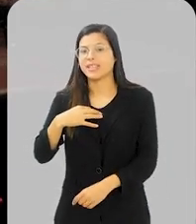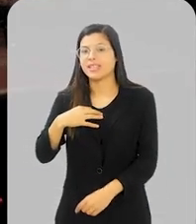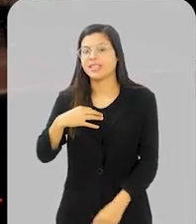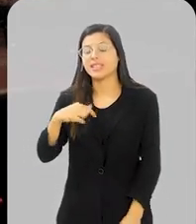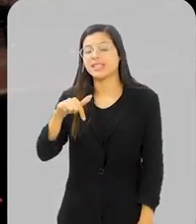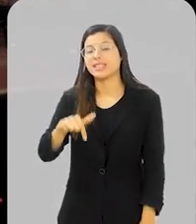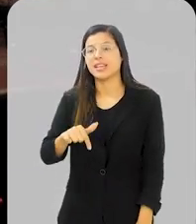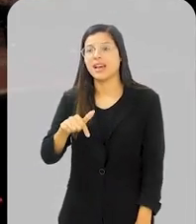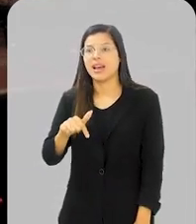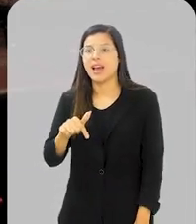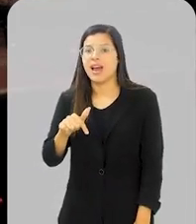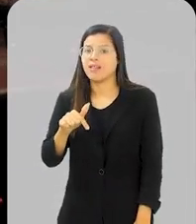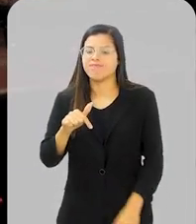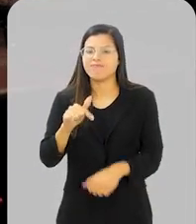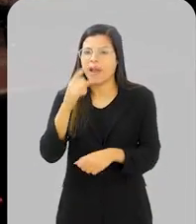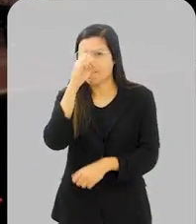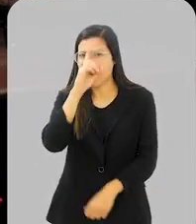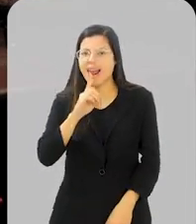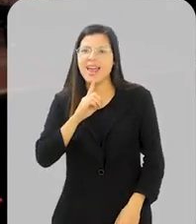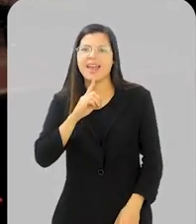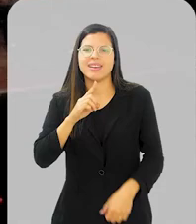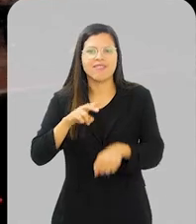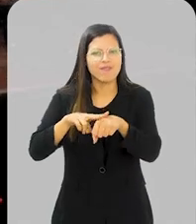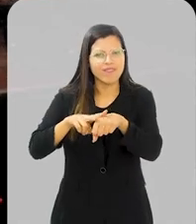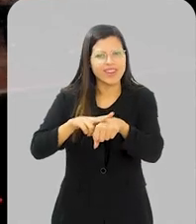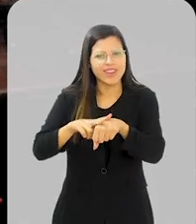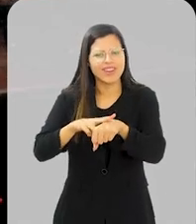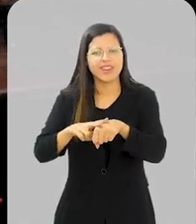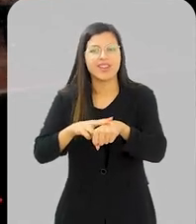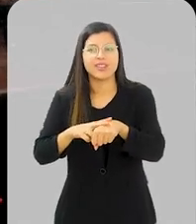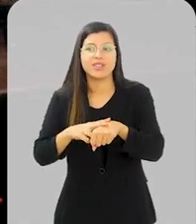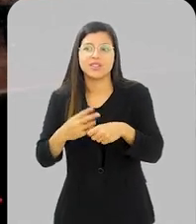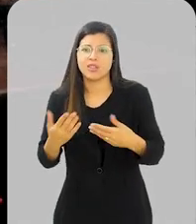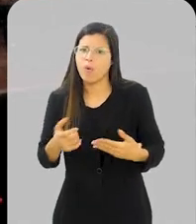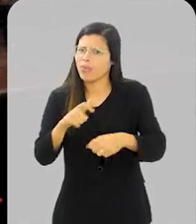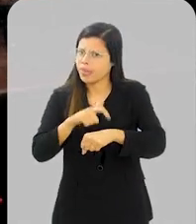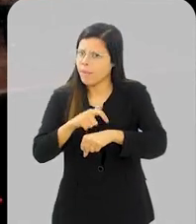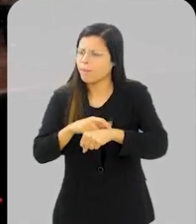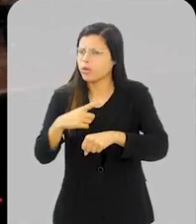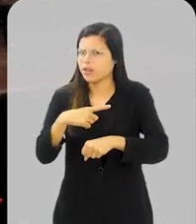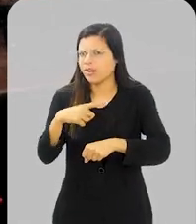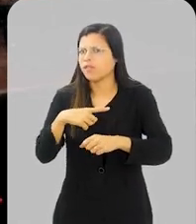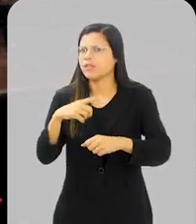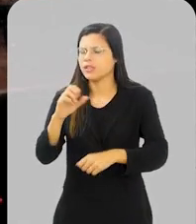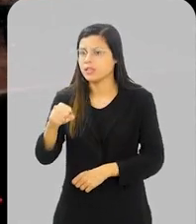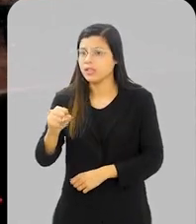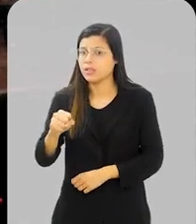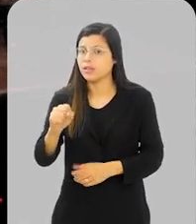Então, tempo o Dorival teve. Agora, eu vou bater nessa tecla. Eu acho que